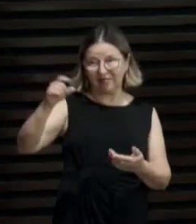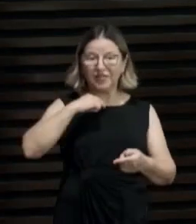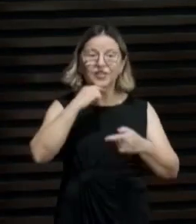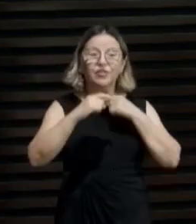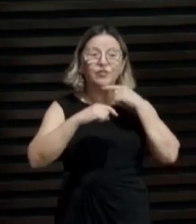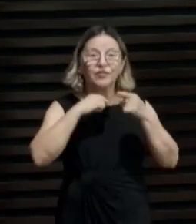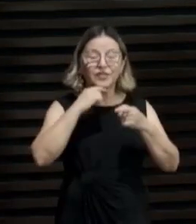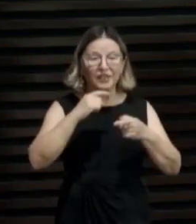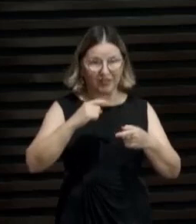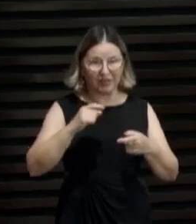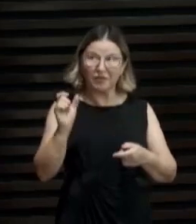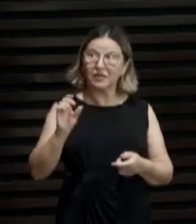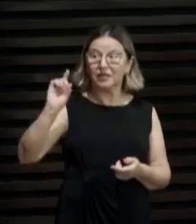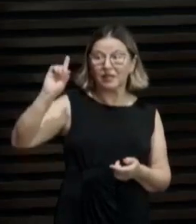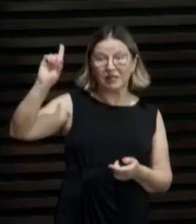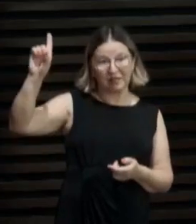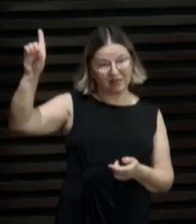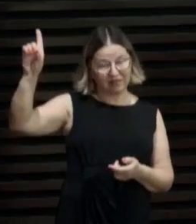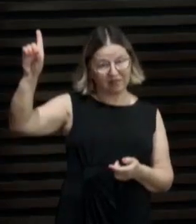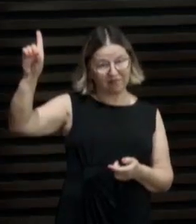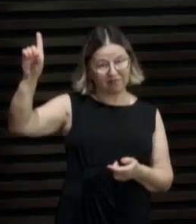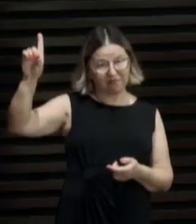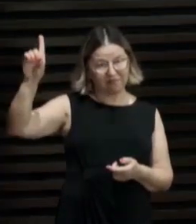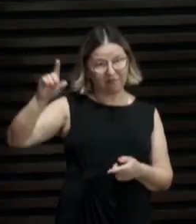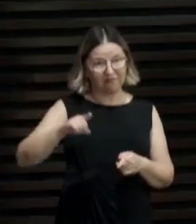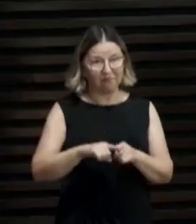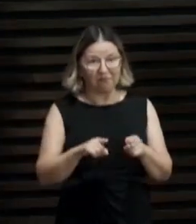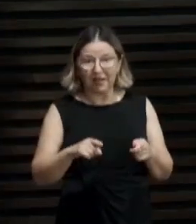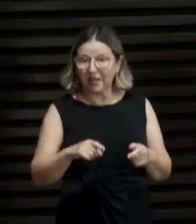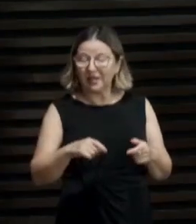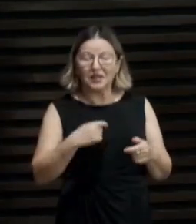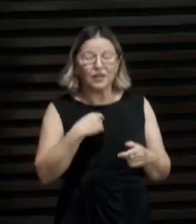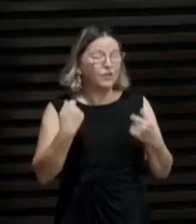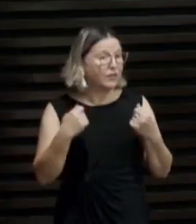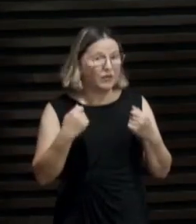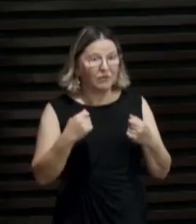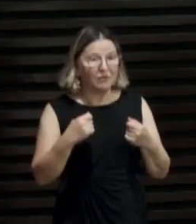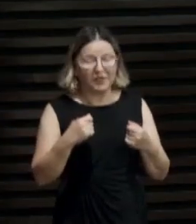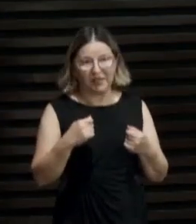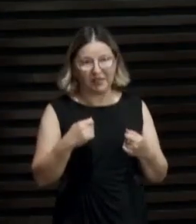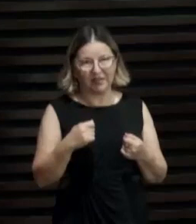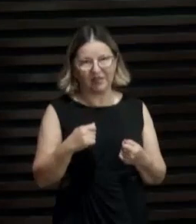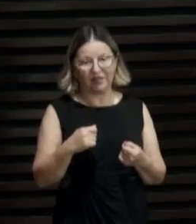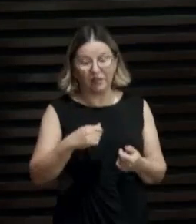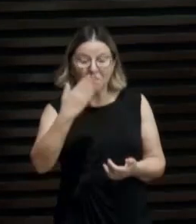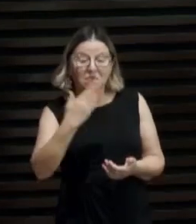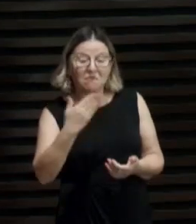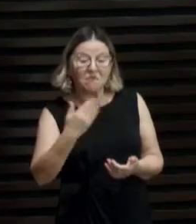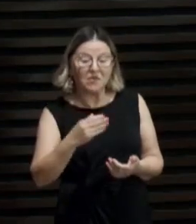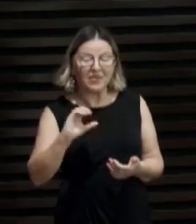Porque neste caso, eu não preciso de um dado estatístico, eu não preciso de uma comprovação científica. É matéria de fé. E